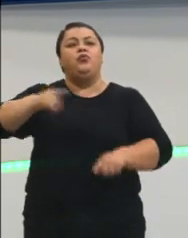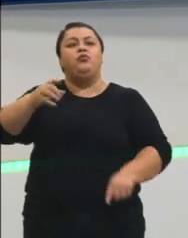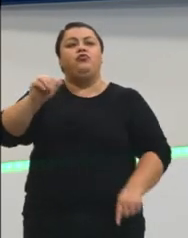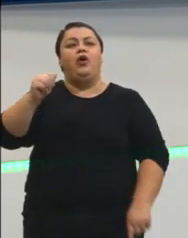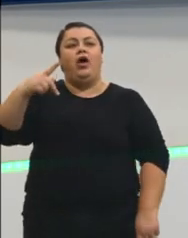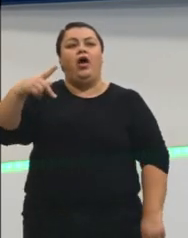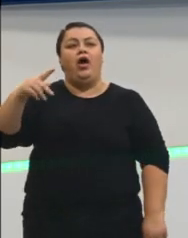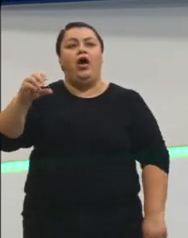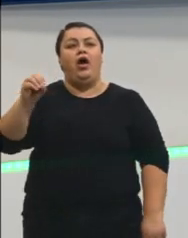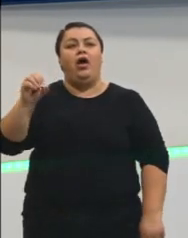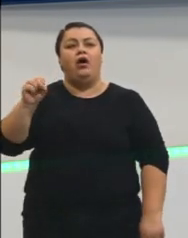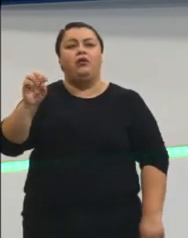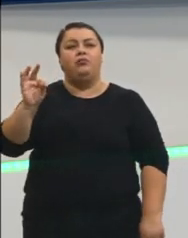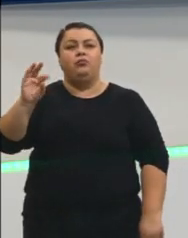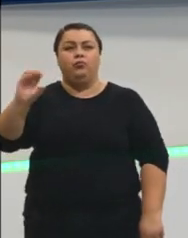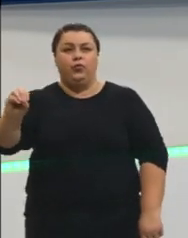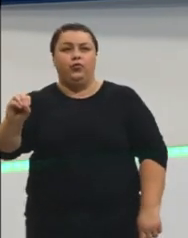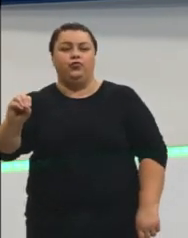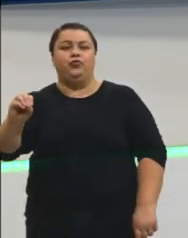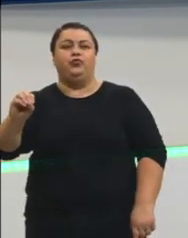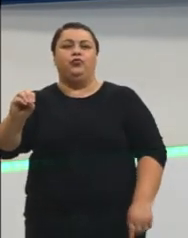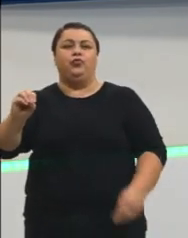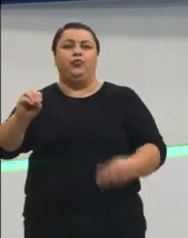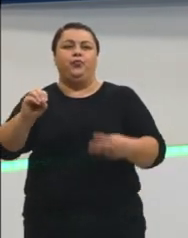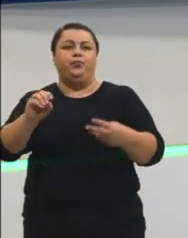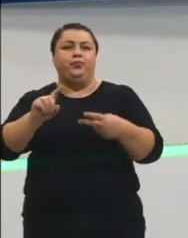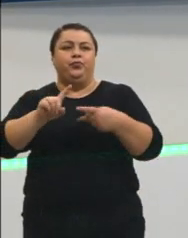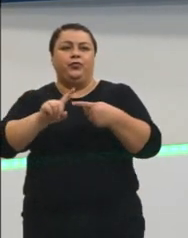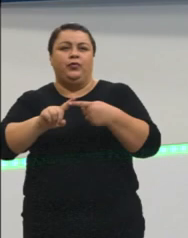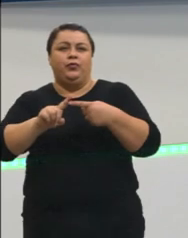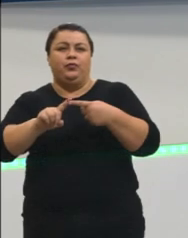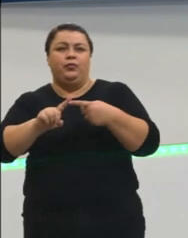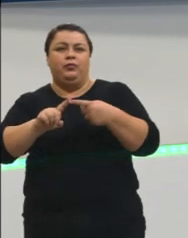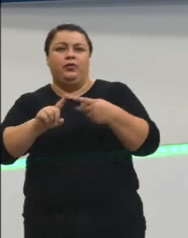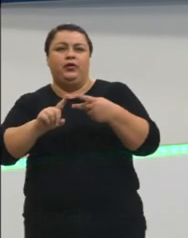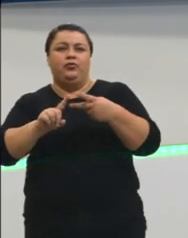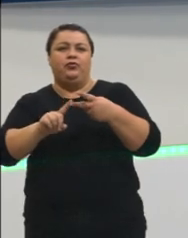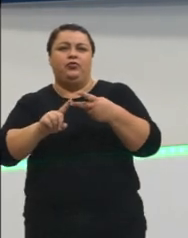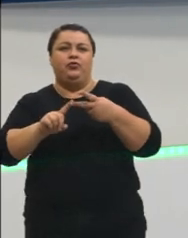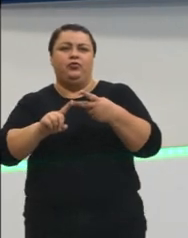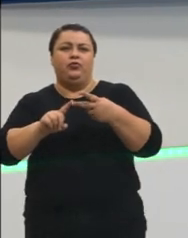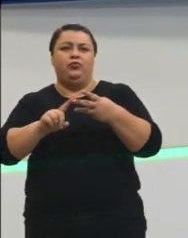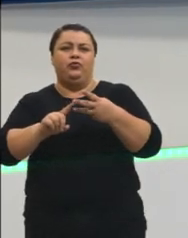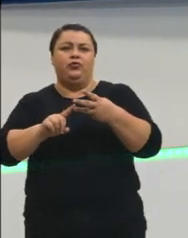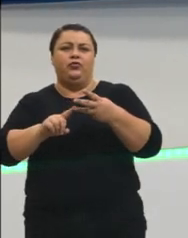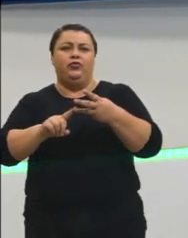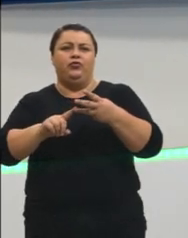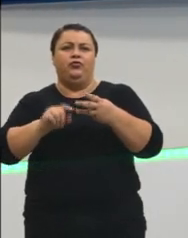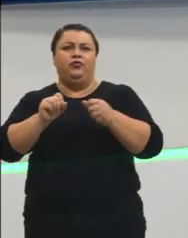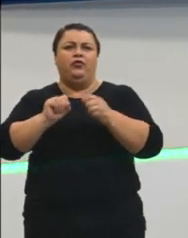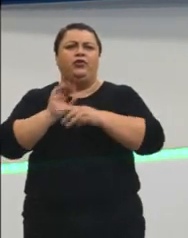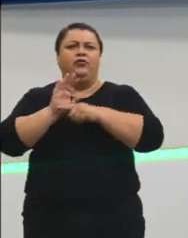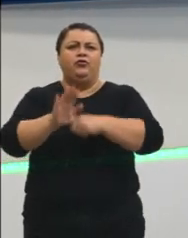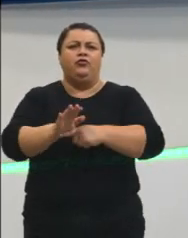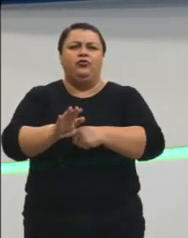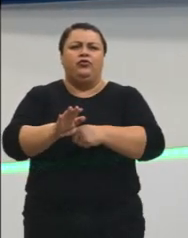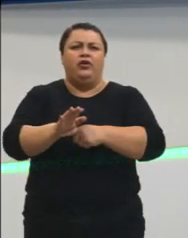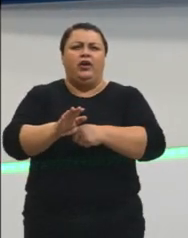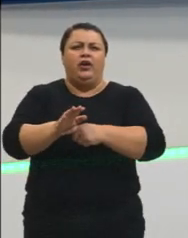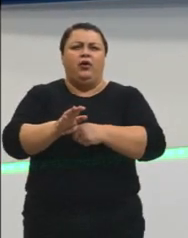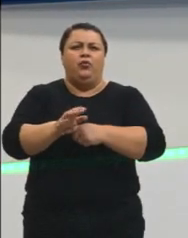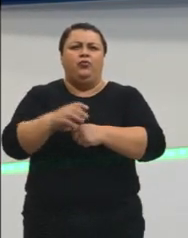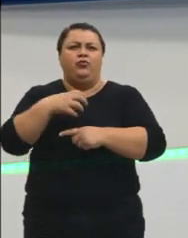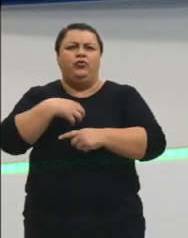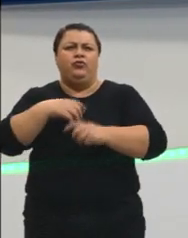dando características a mais os adjuntos adverbiais eles vão servir para trazer circunstâncias para as frases